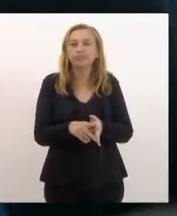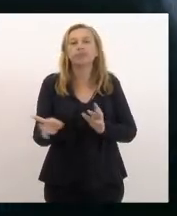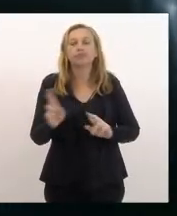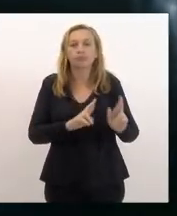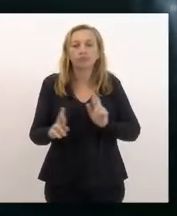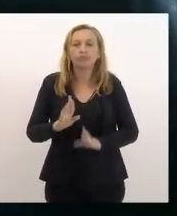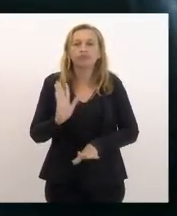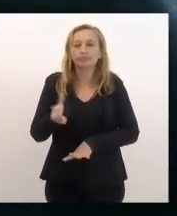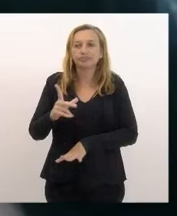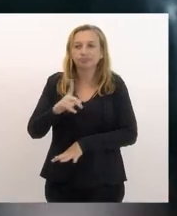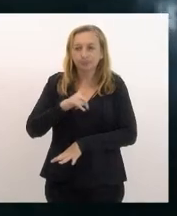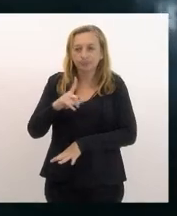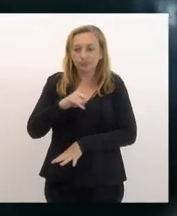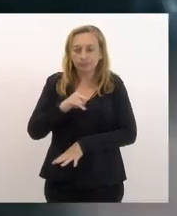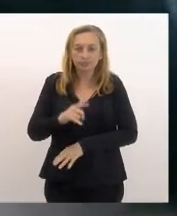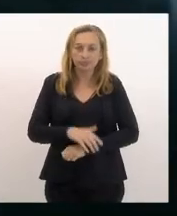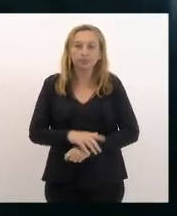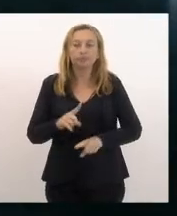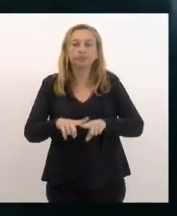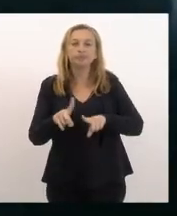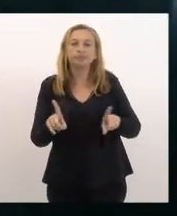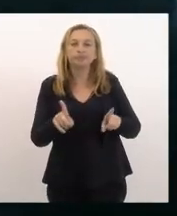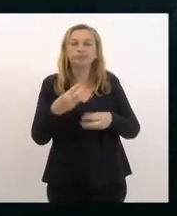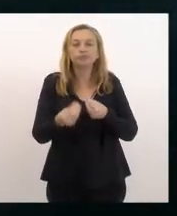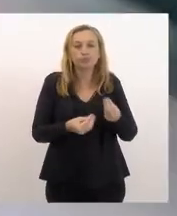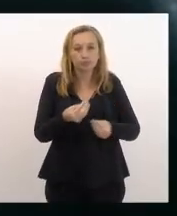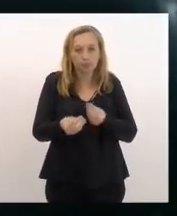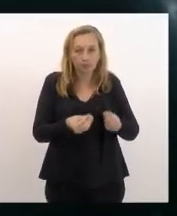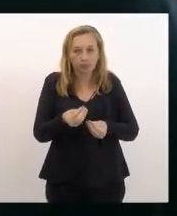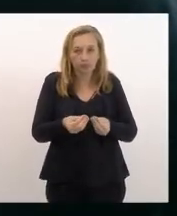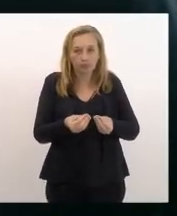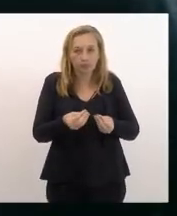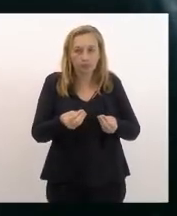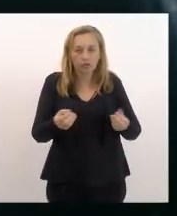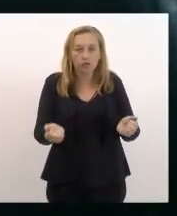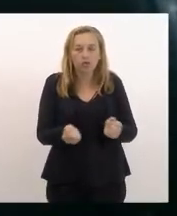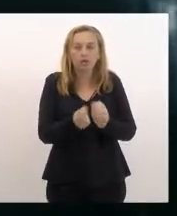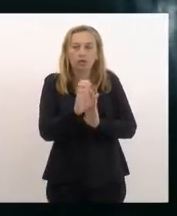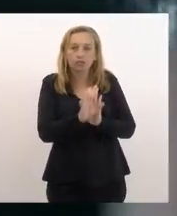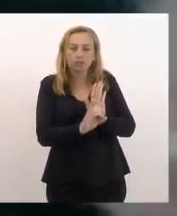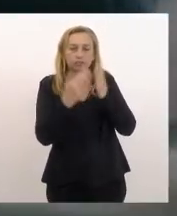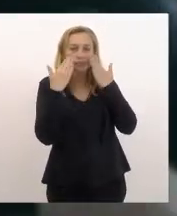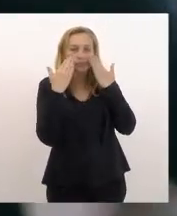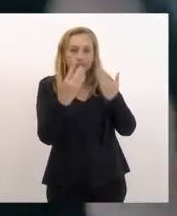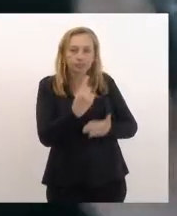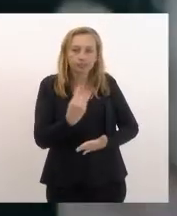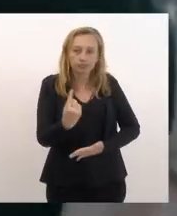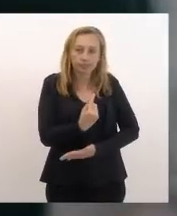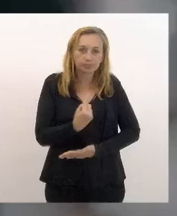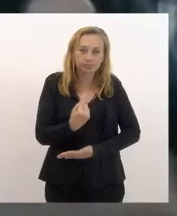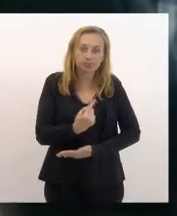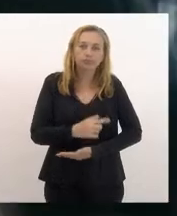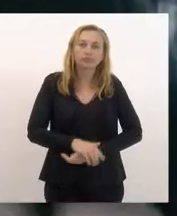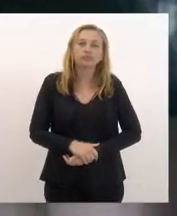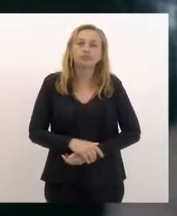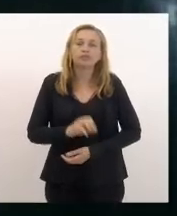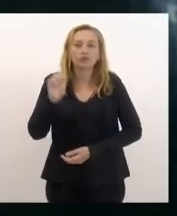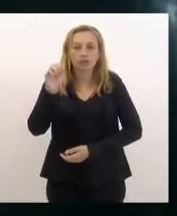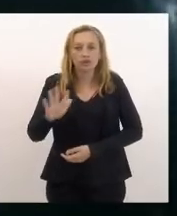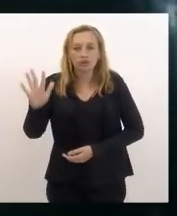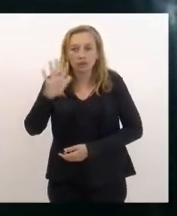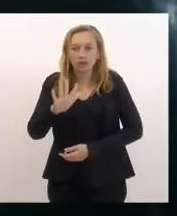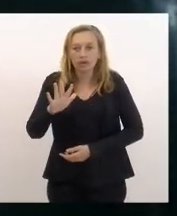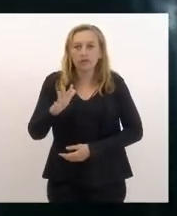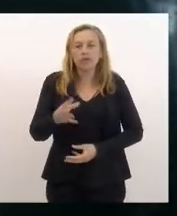já existente. Mas como isso está nas emendas que nós apresentamos, nós, no geral, estamos